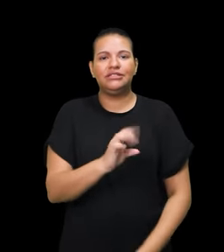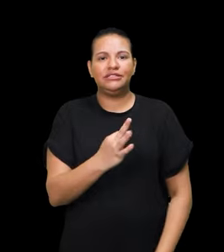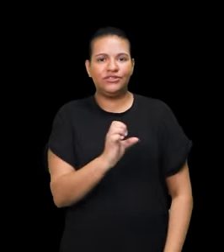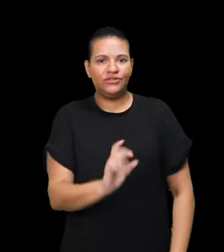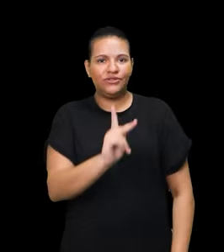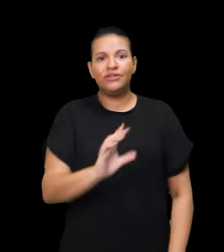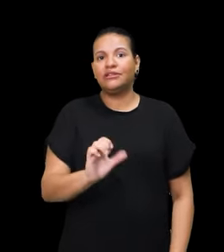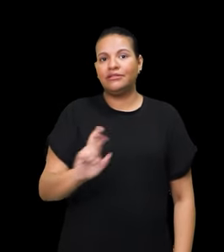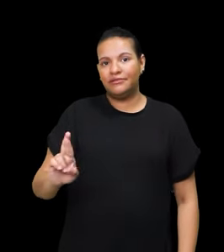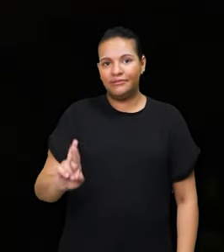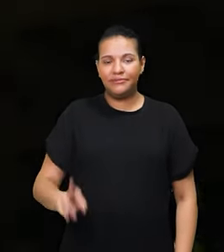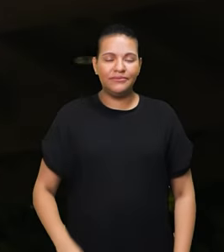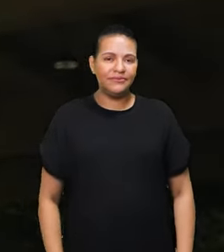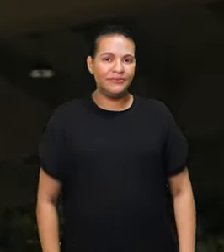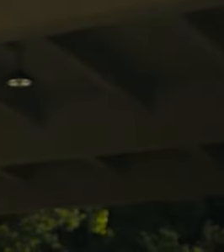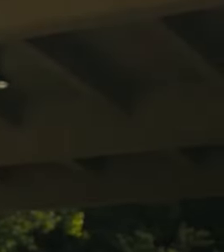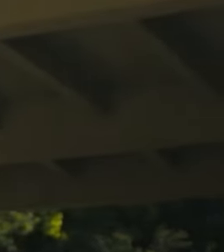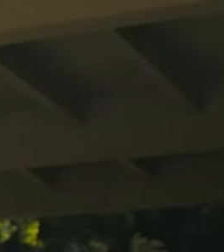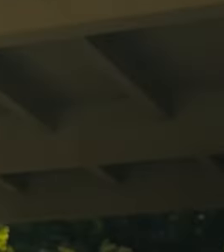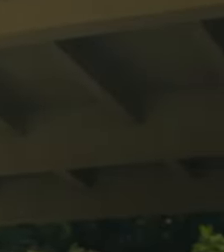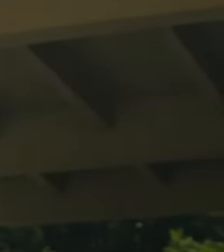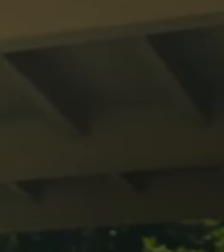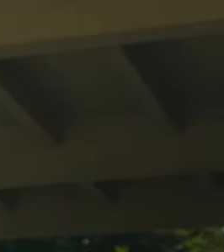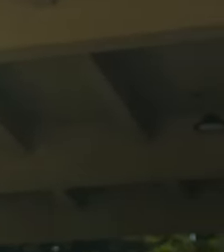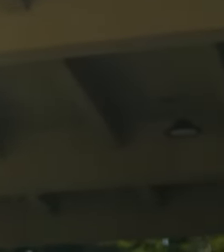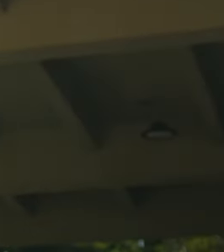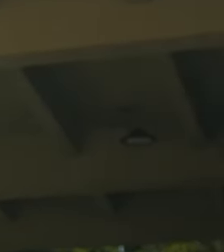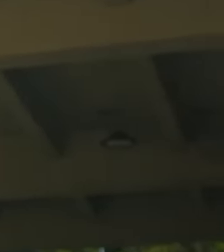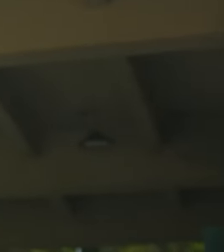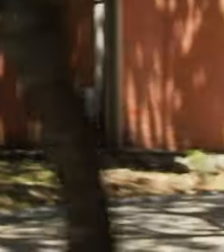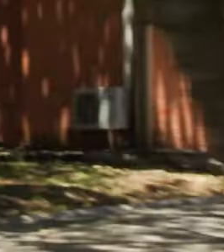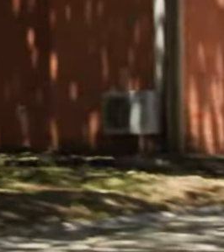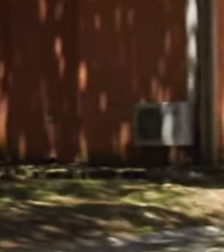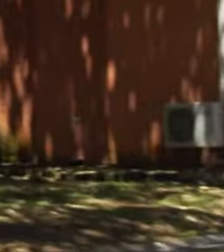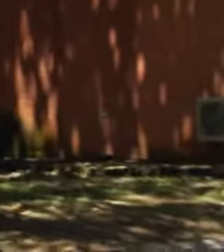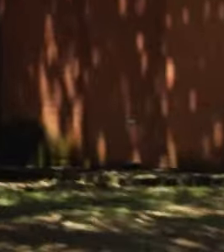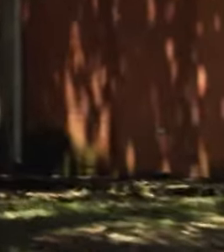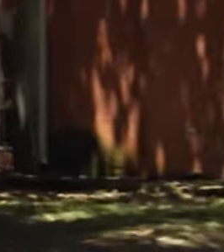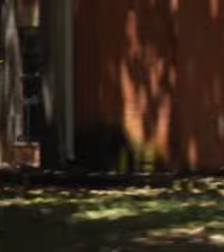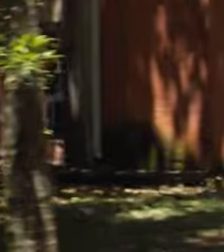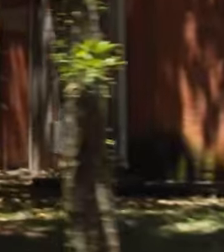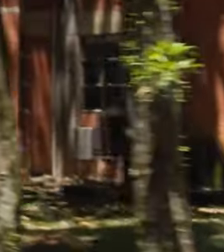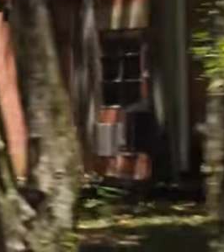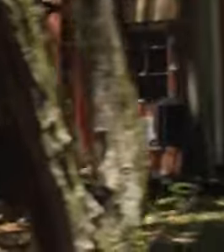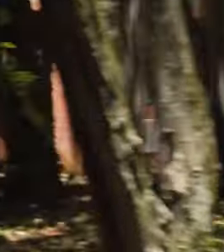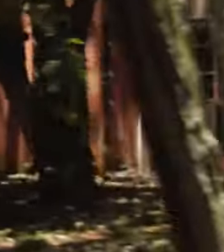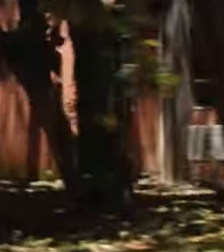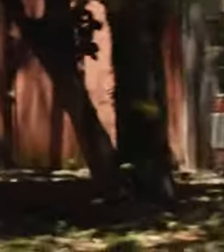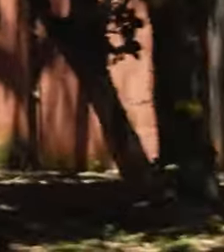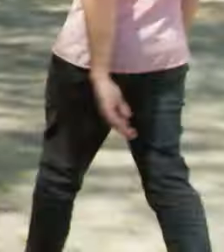preta em letras brancas New Generation Car é dia lê-se na fachada de um estabelecimento Instituto de Pesquisas